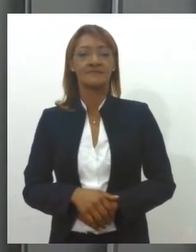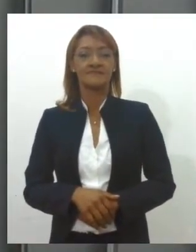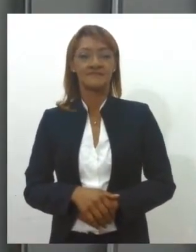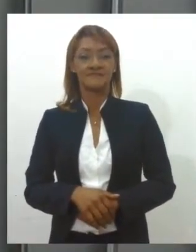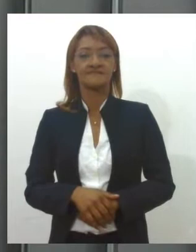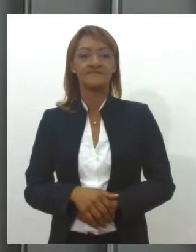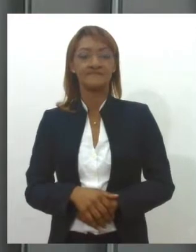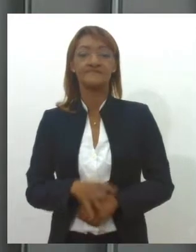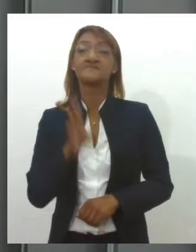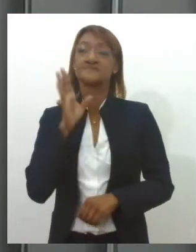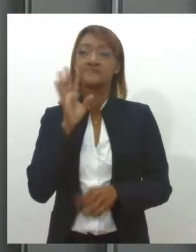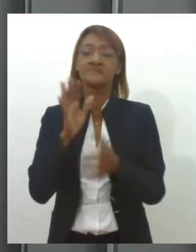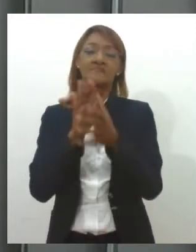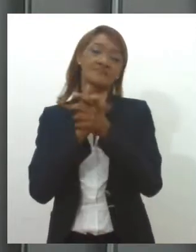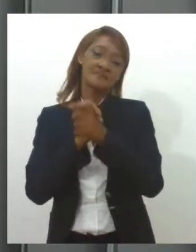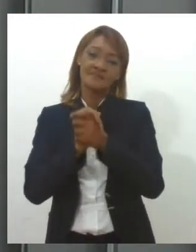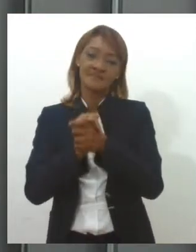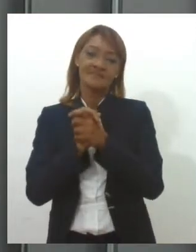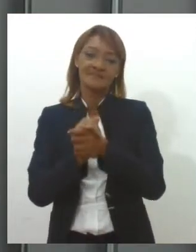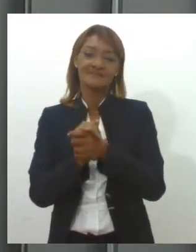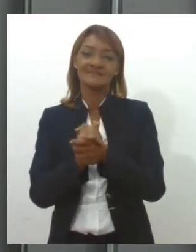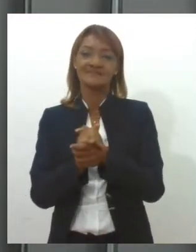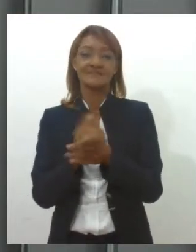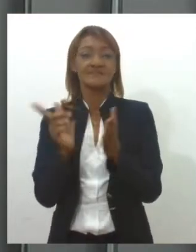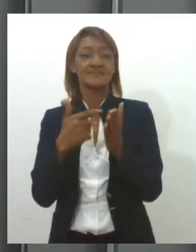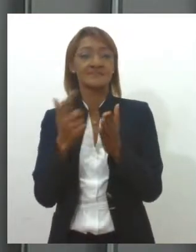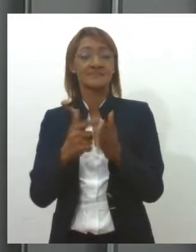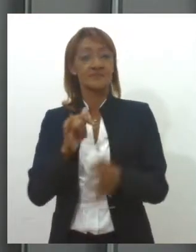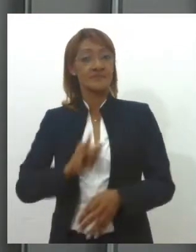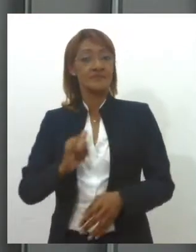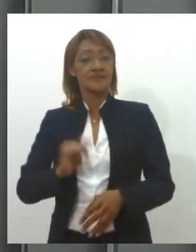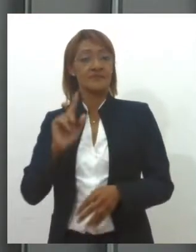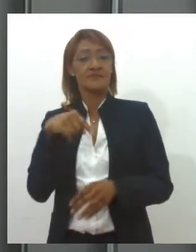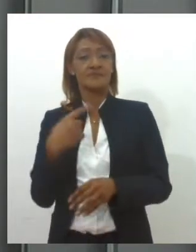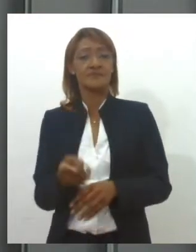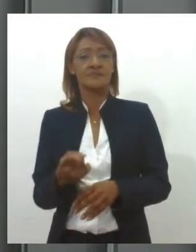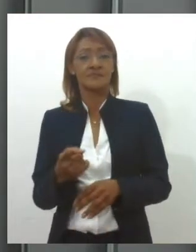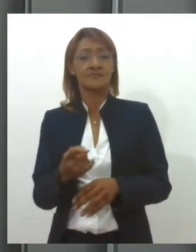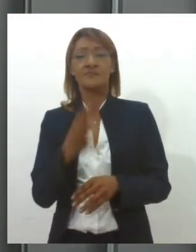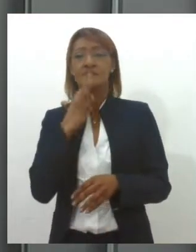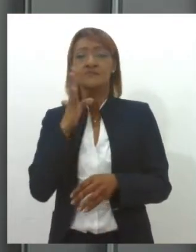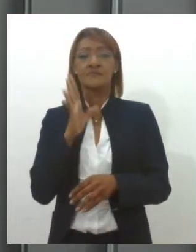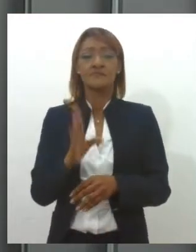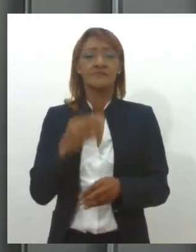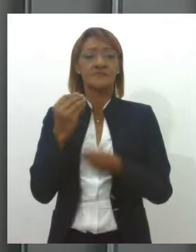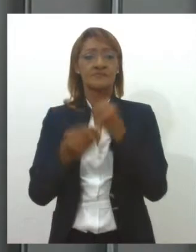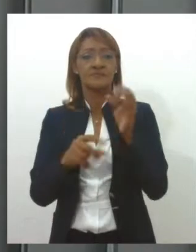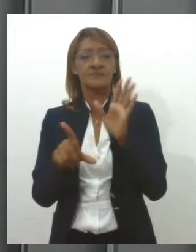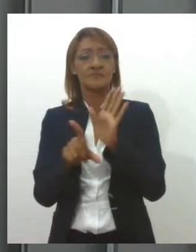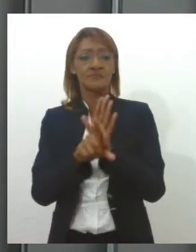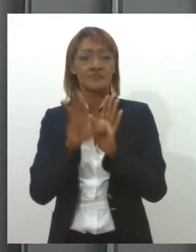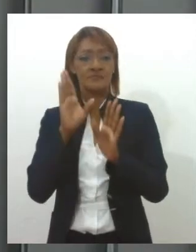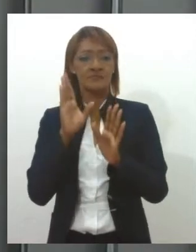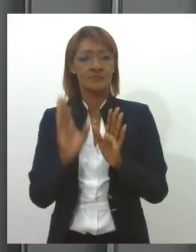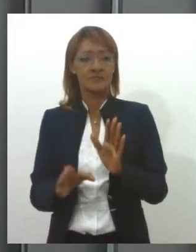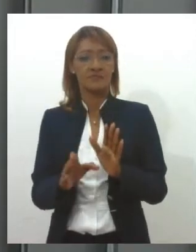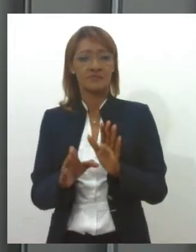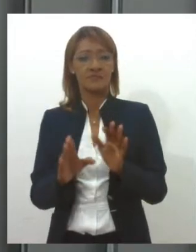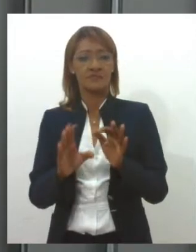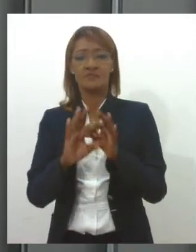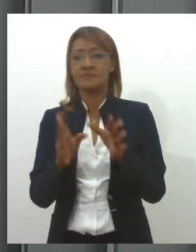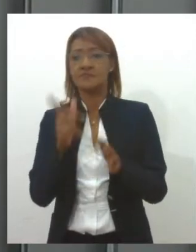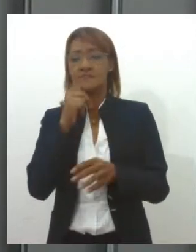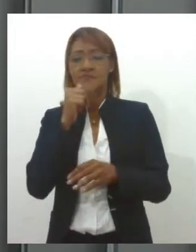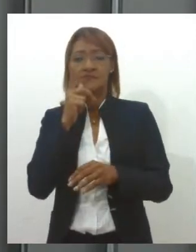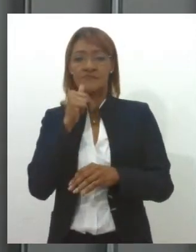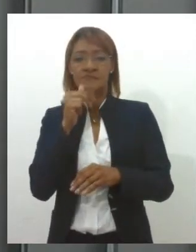é muito bem parabéns por mais um livro né Depois do intervalo vamos saber mais sobre a lei que determina a distribuição de água